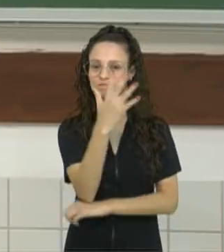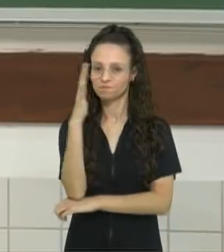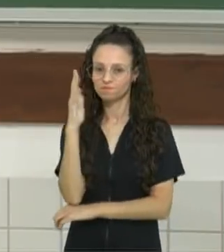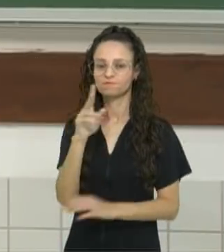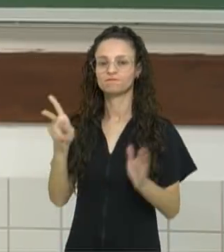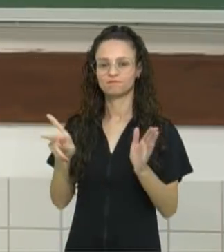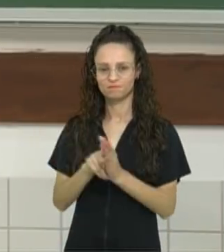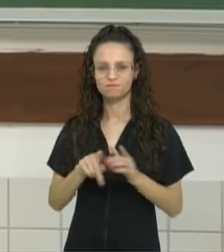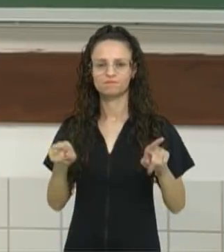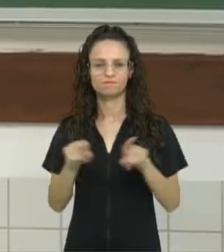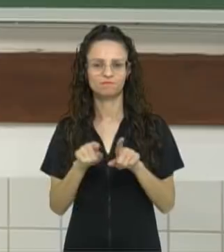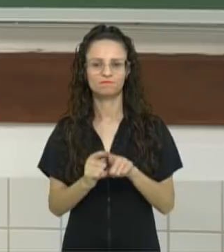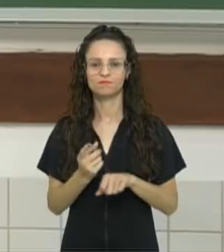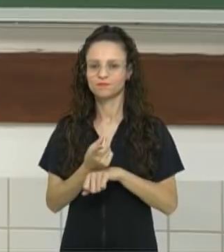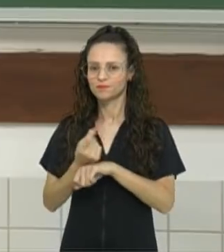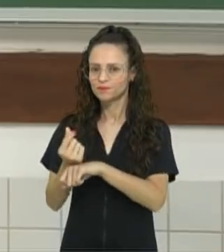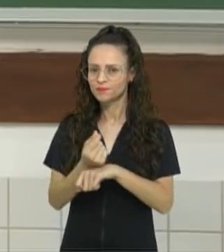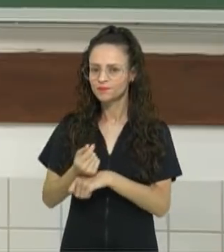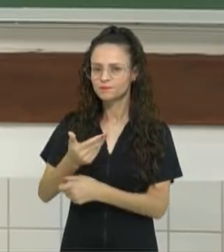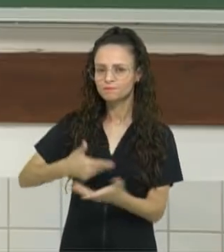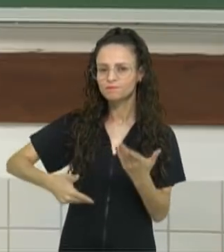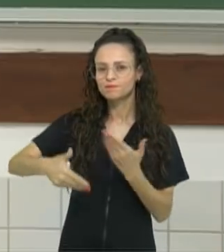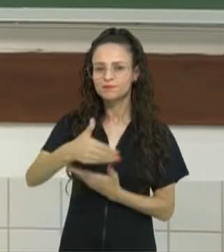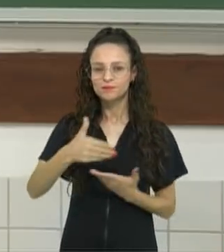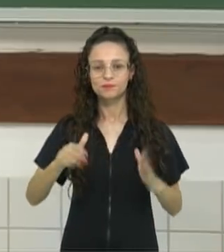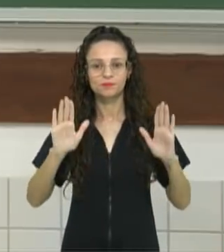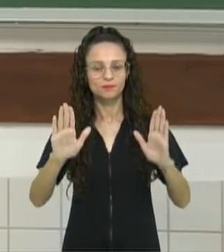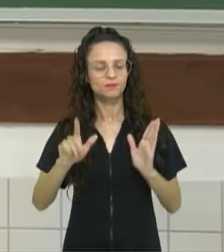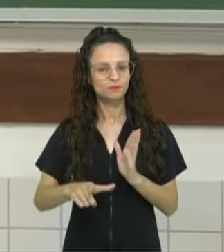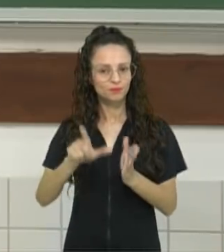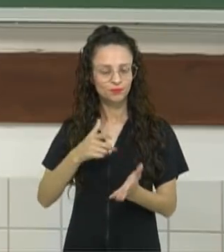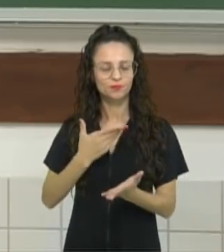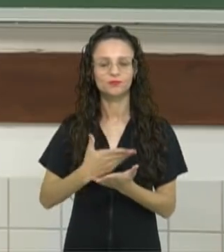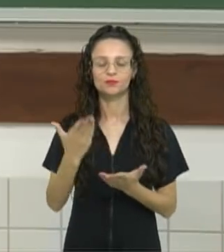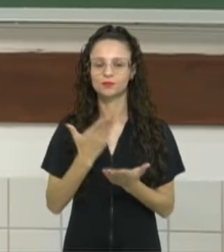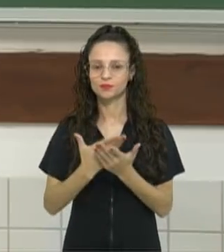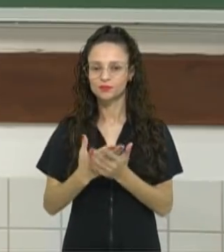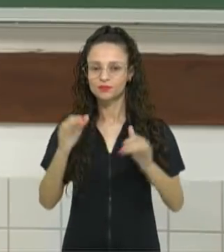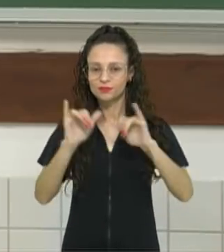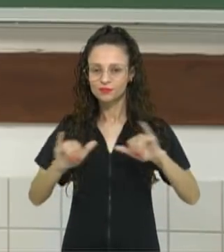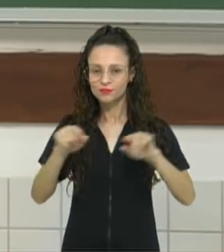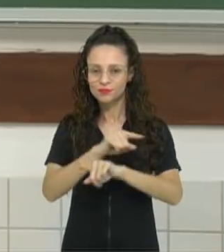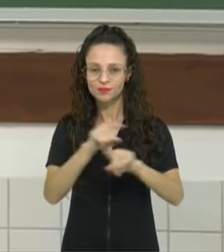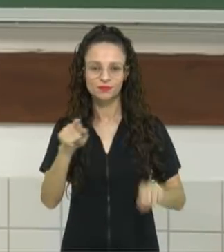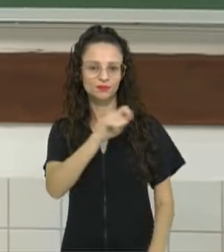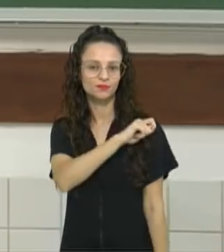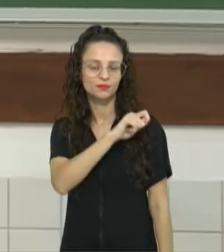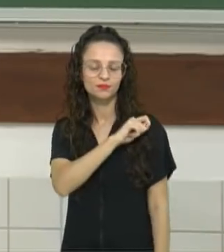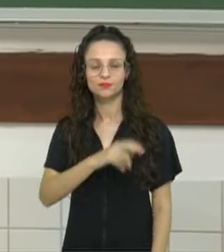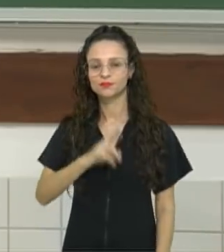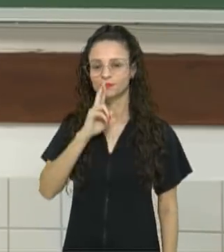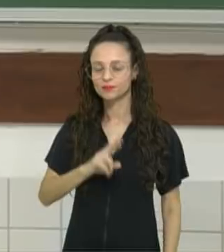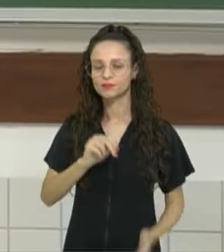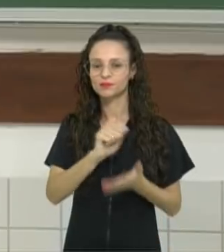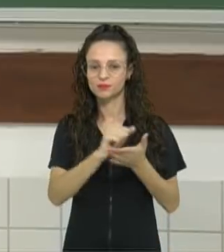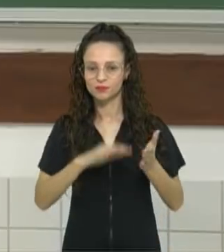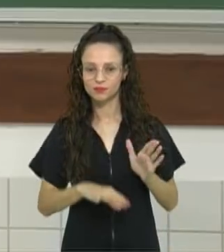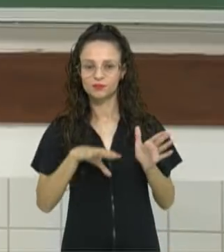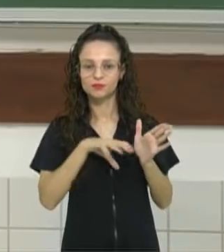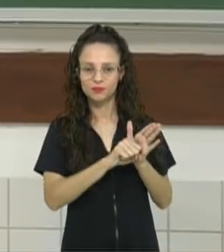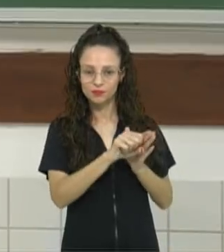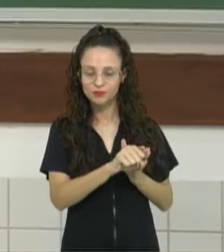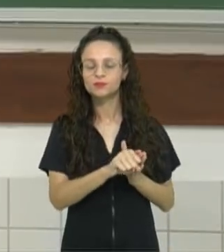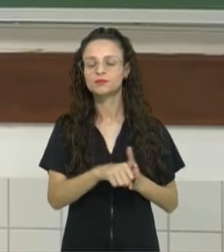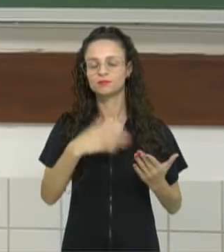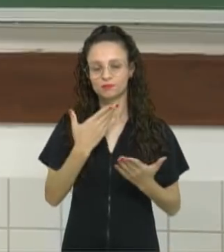Atividades Econômicas. Mas antes de começar a aula, vale lembrar que você, estudante que está fazendo as atividades pelo aplicativo Aula